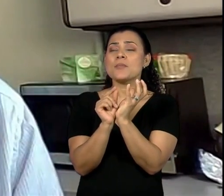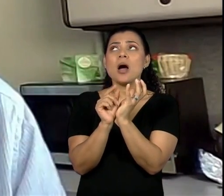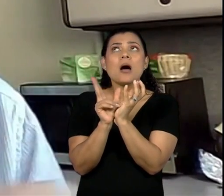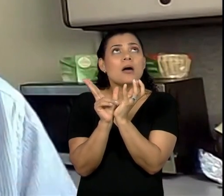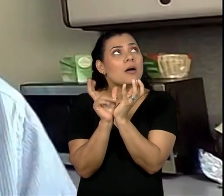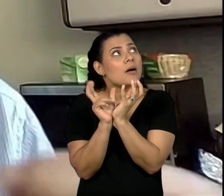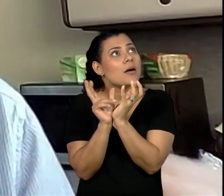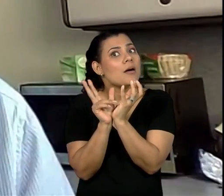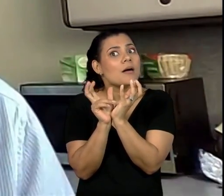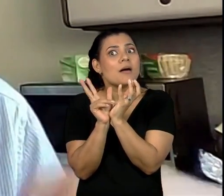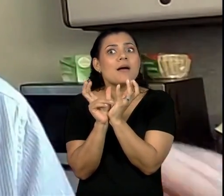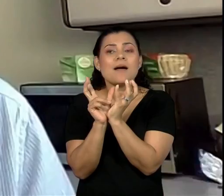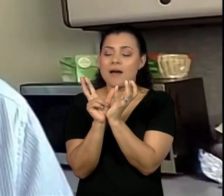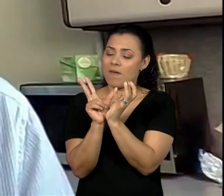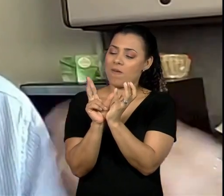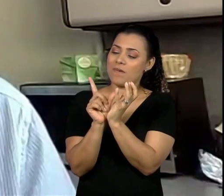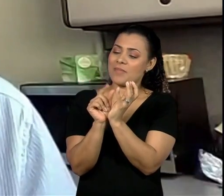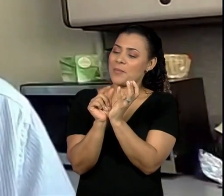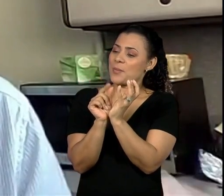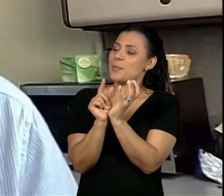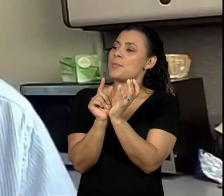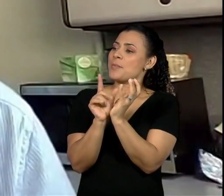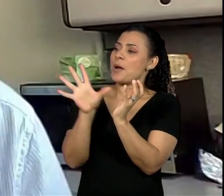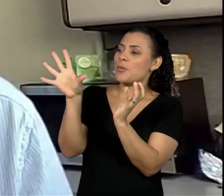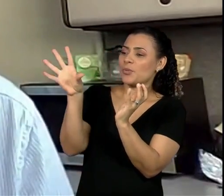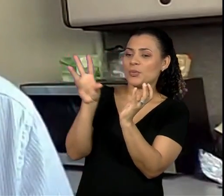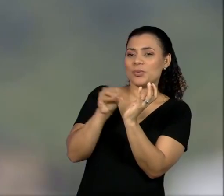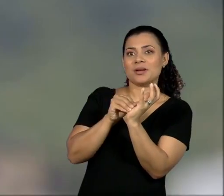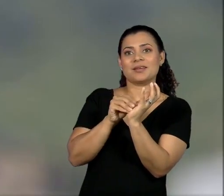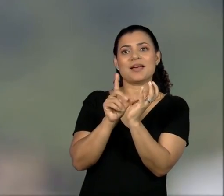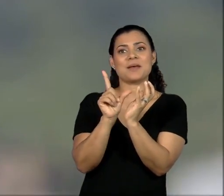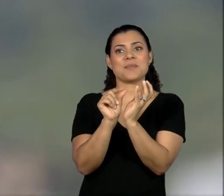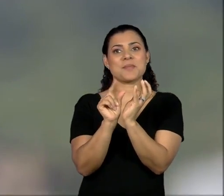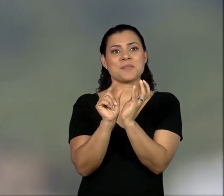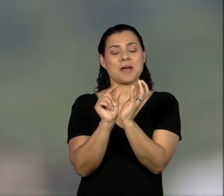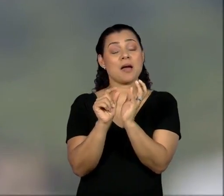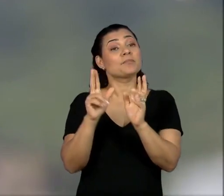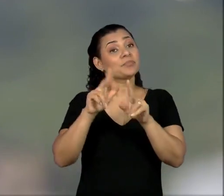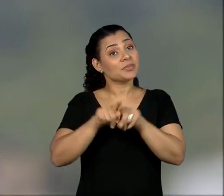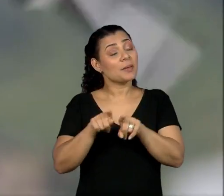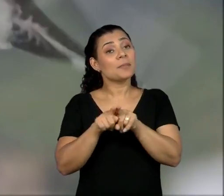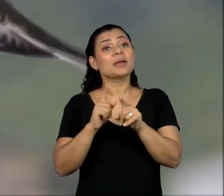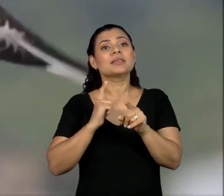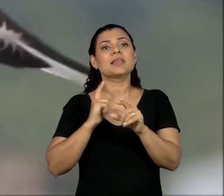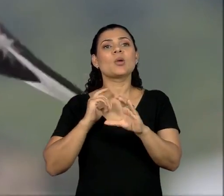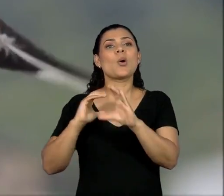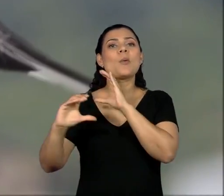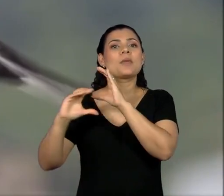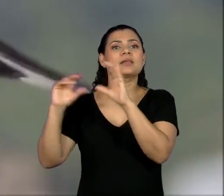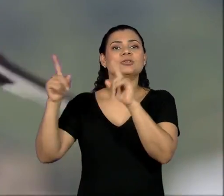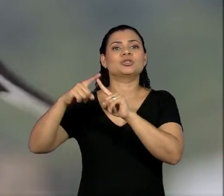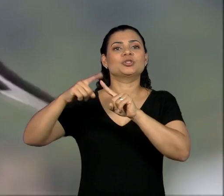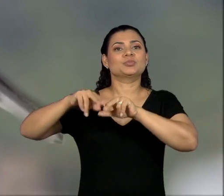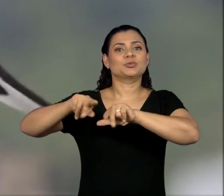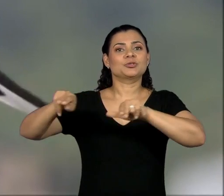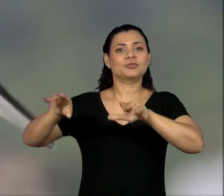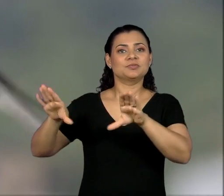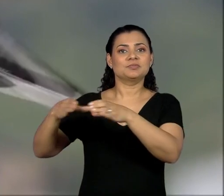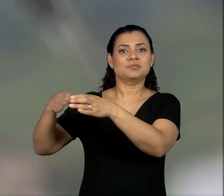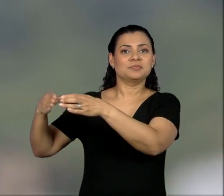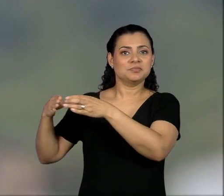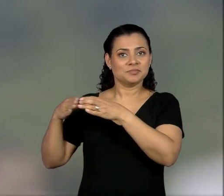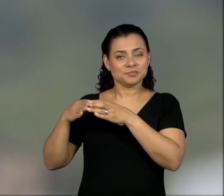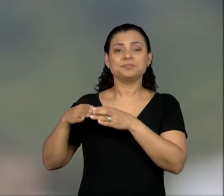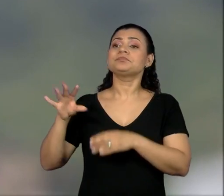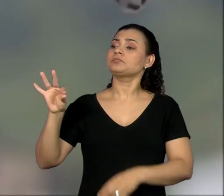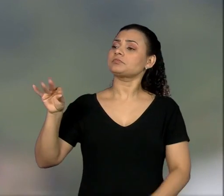dos adultos para poder adquirir o canto normal. Também isso leva à presença de dialetos, variações assim regionais, ou seja, o